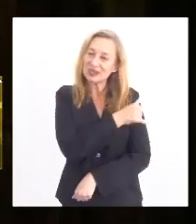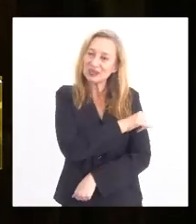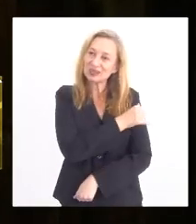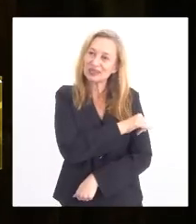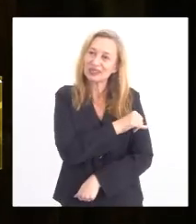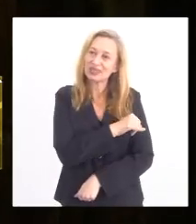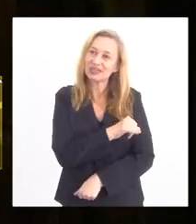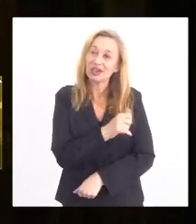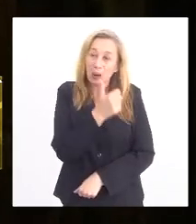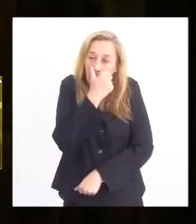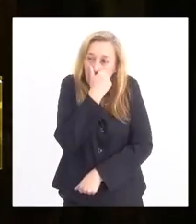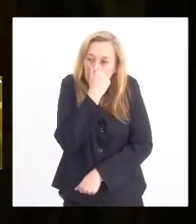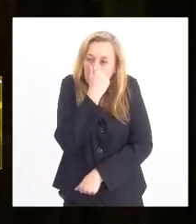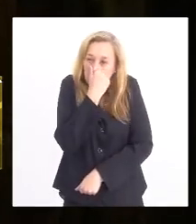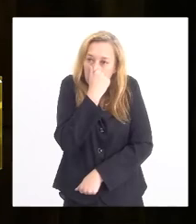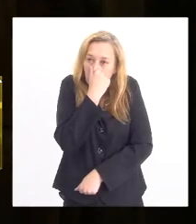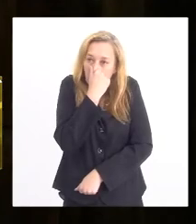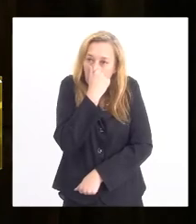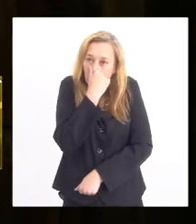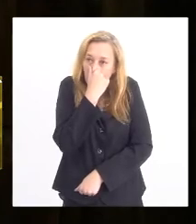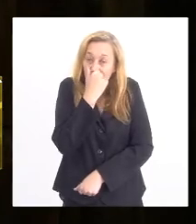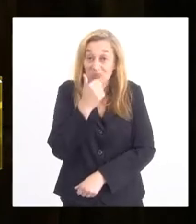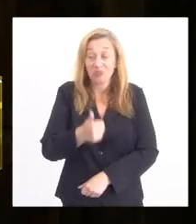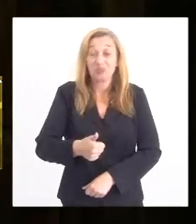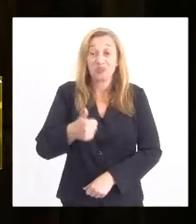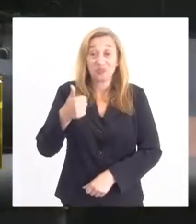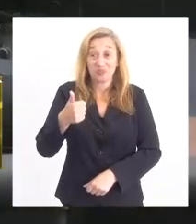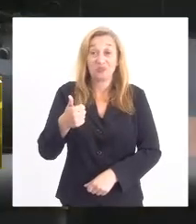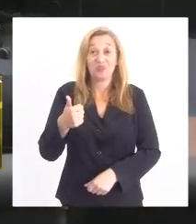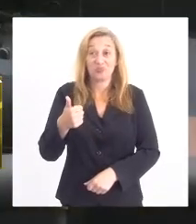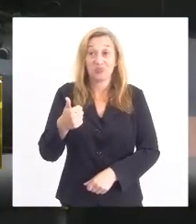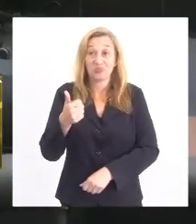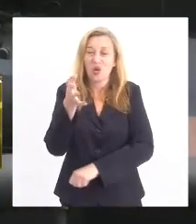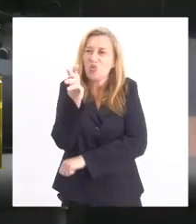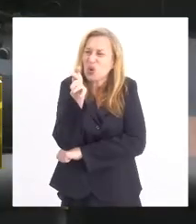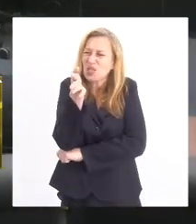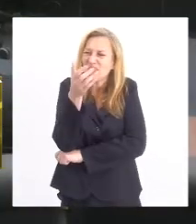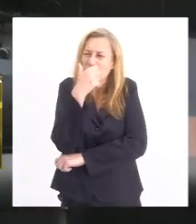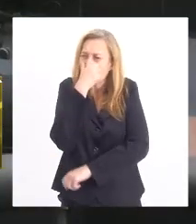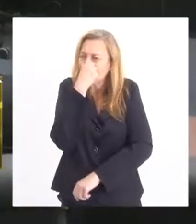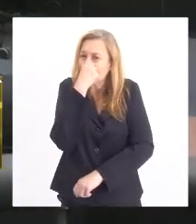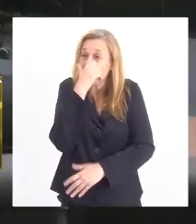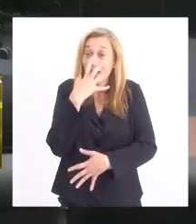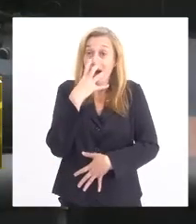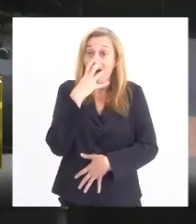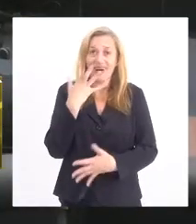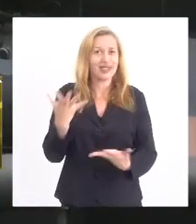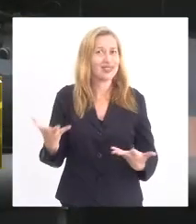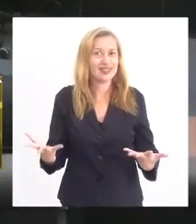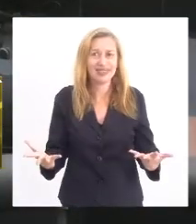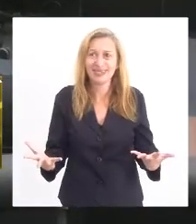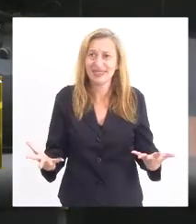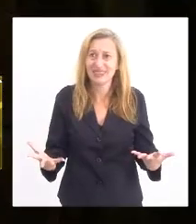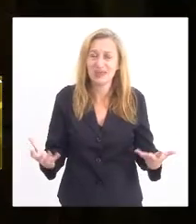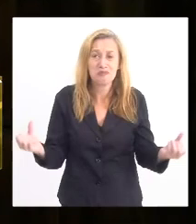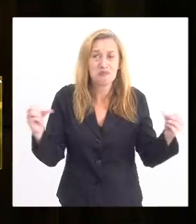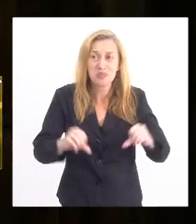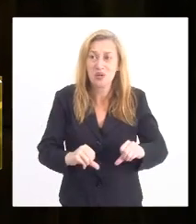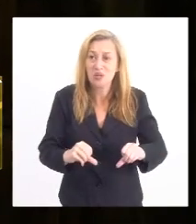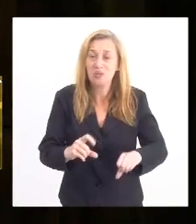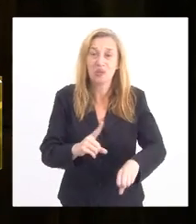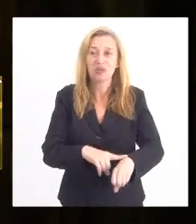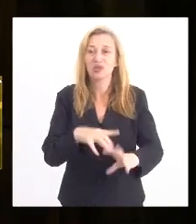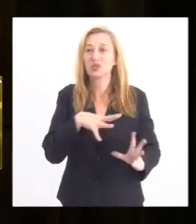o Rio de Janeiro tava lotado e foi a maior ocupação hoteleira da história bicho ao Ministro do Turismo que pegou no pior momento